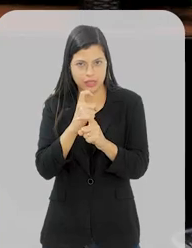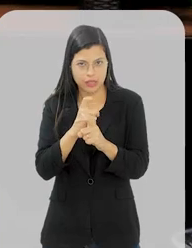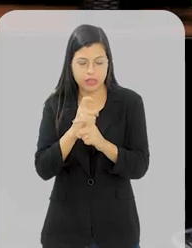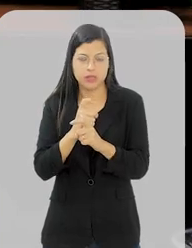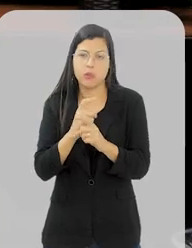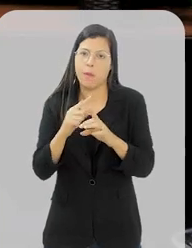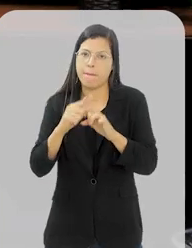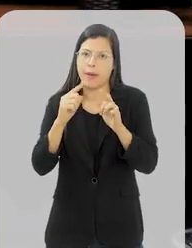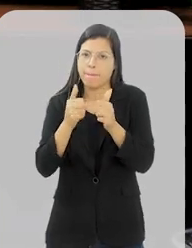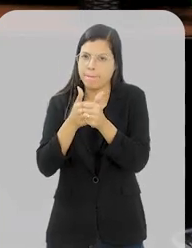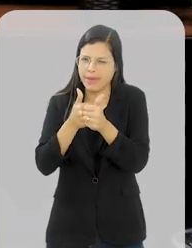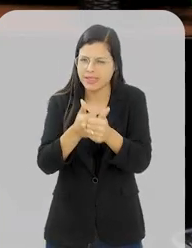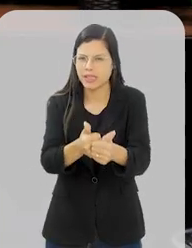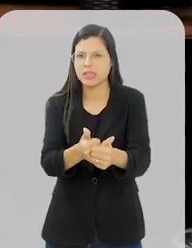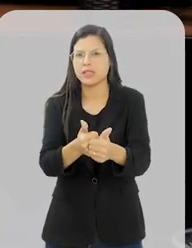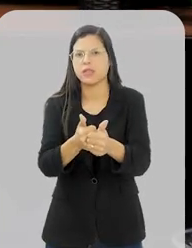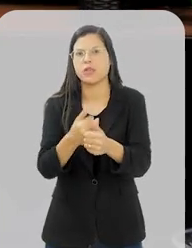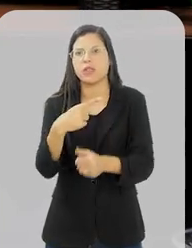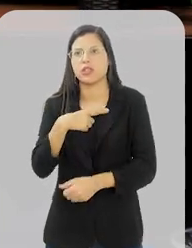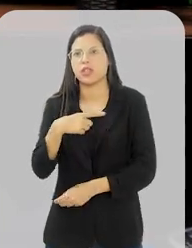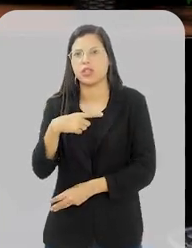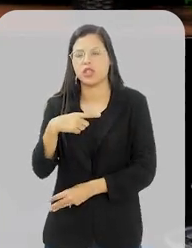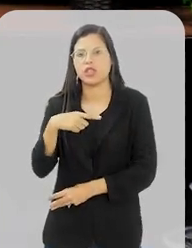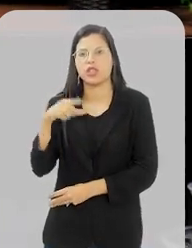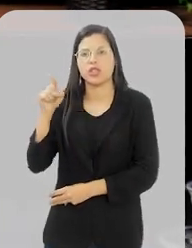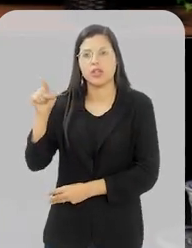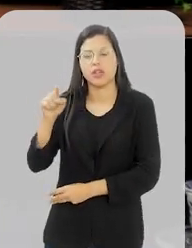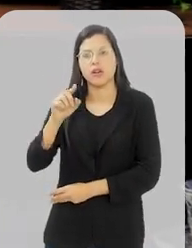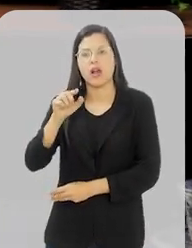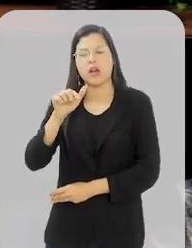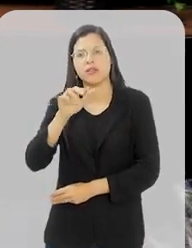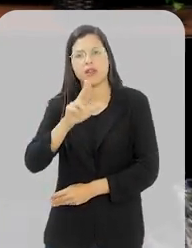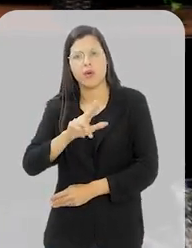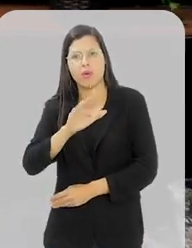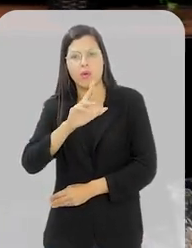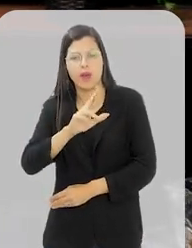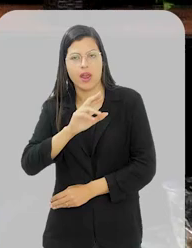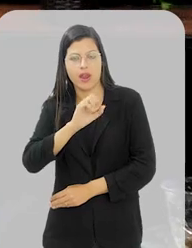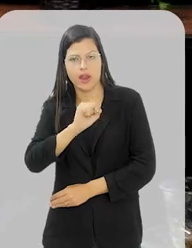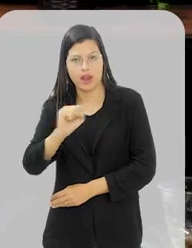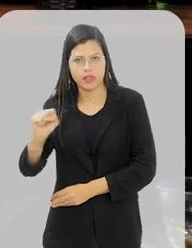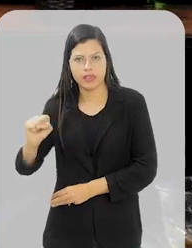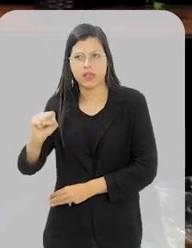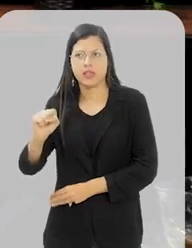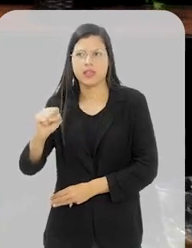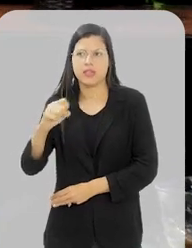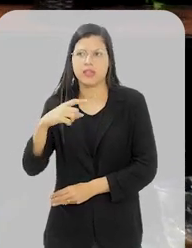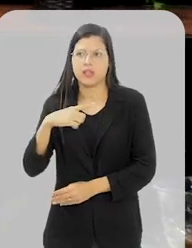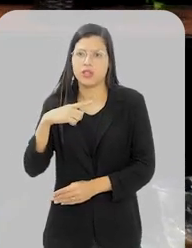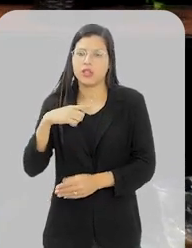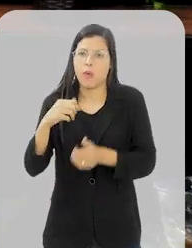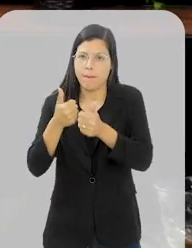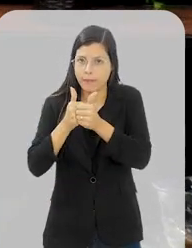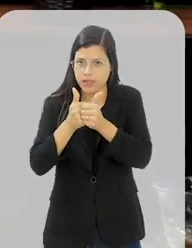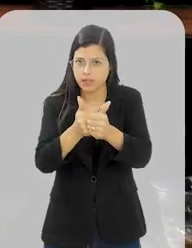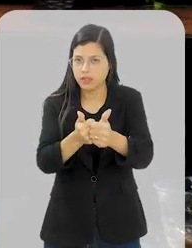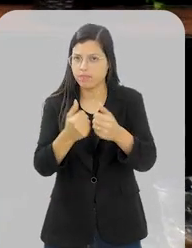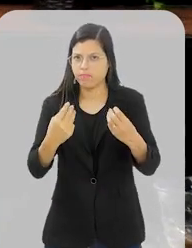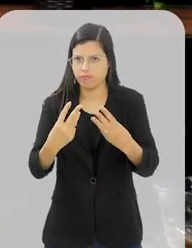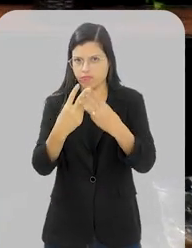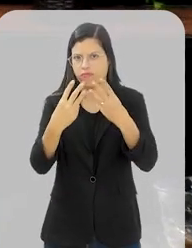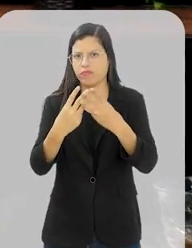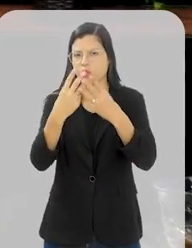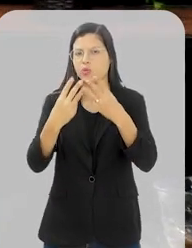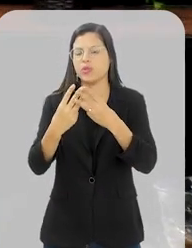perseguições que tinham os pol gromes na antiga União Soviética e nesses estado doos satélites deles entende a Perseguição dos